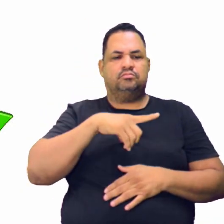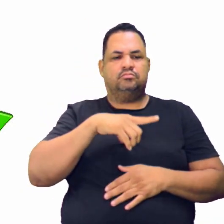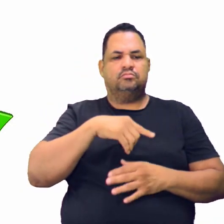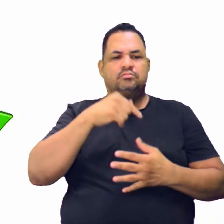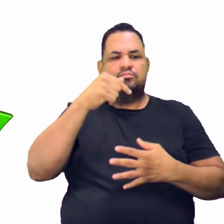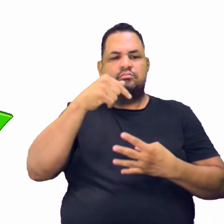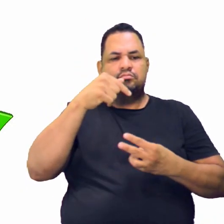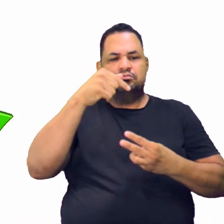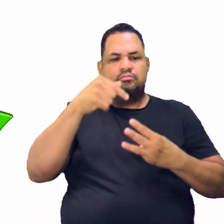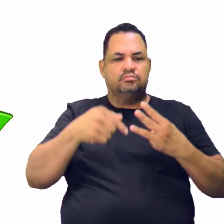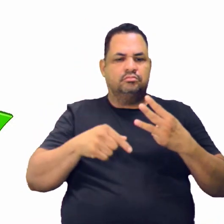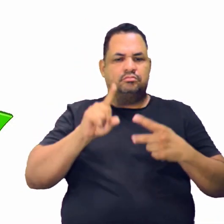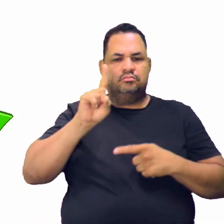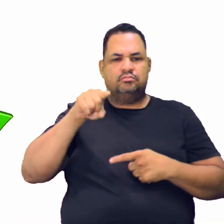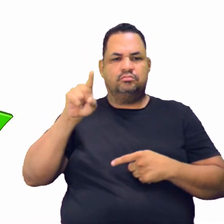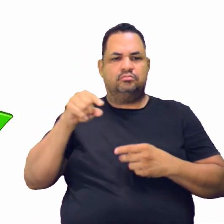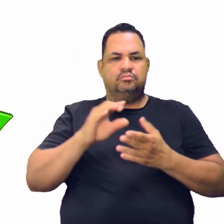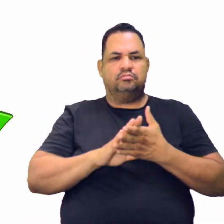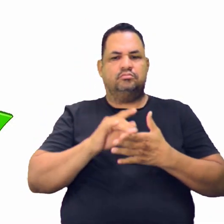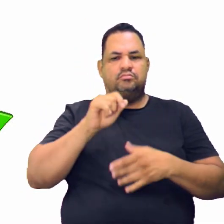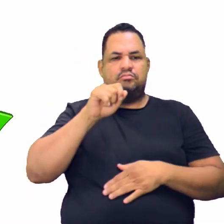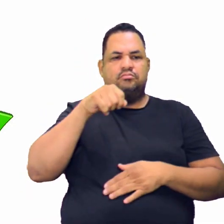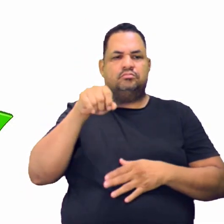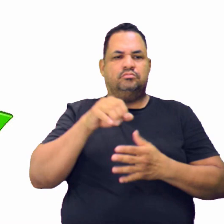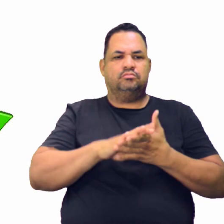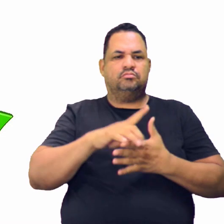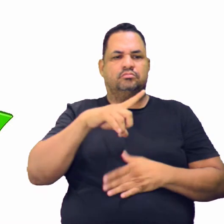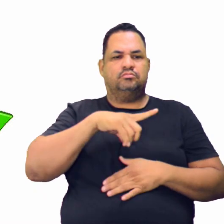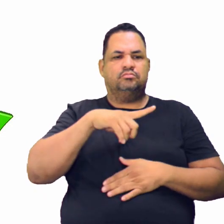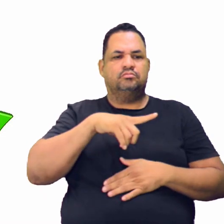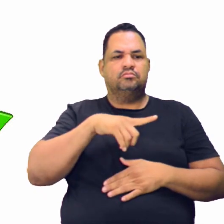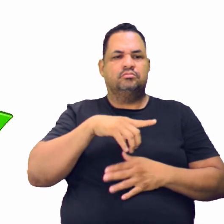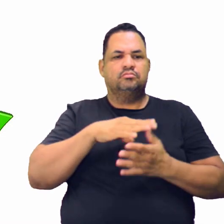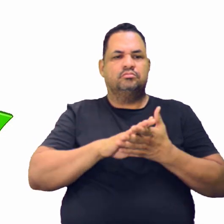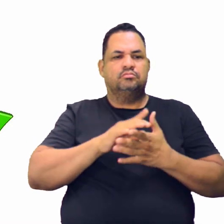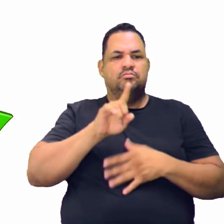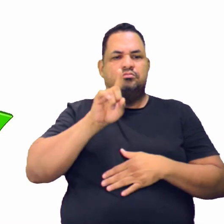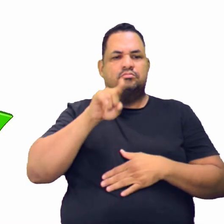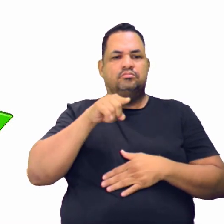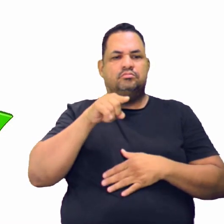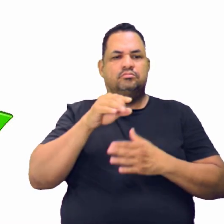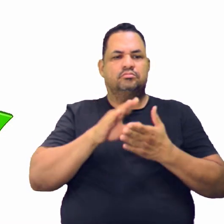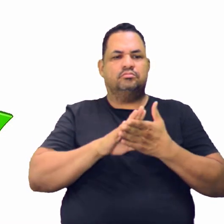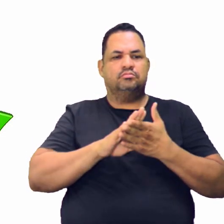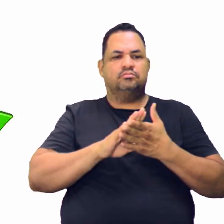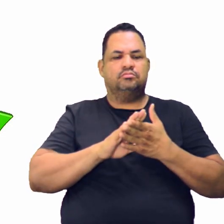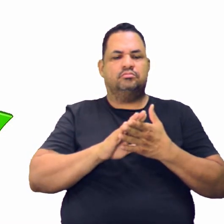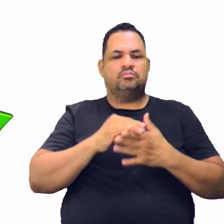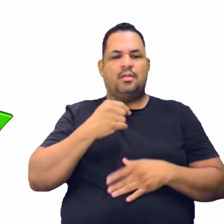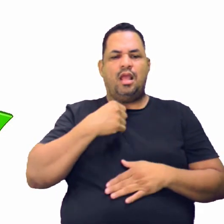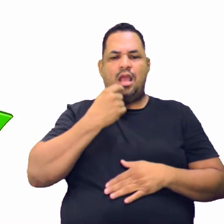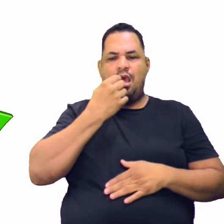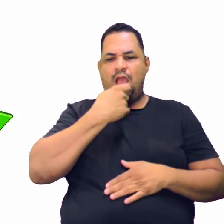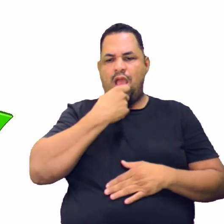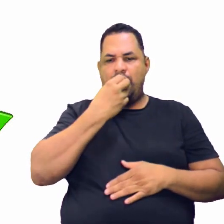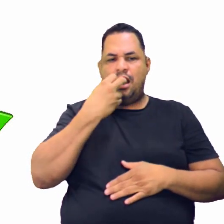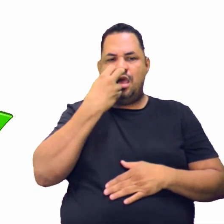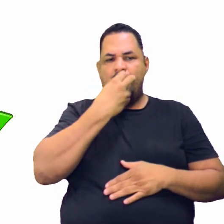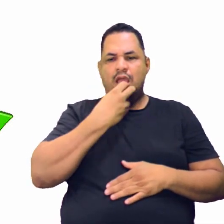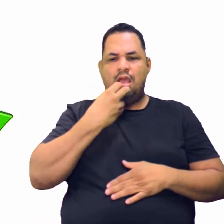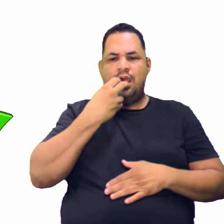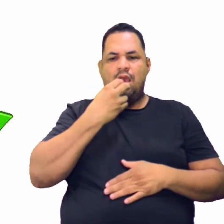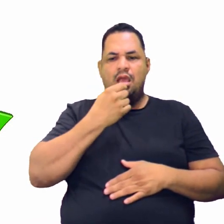3 acentos, né? Gráfico. Temos o acento agudo para indicar sinal aberto, ó, o